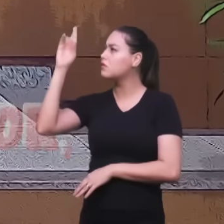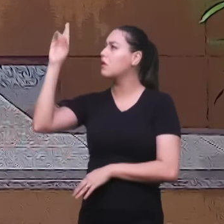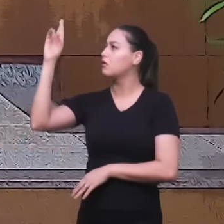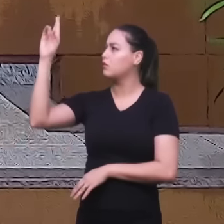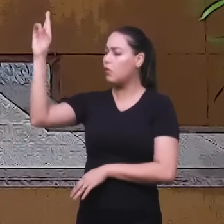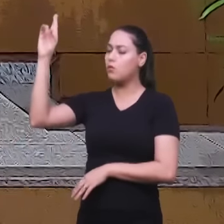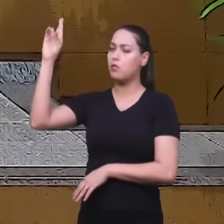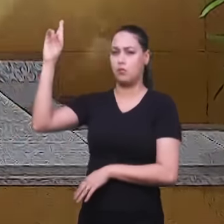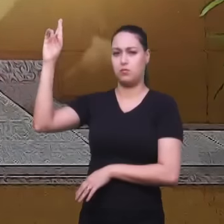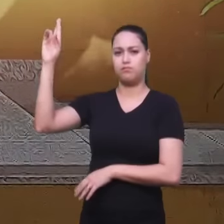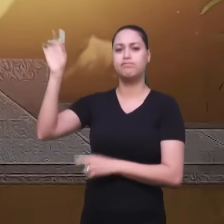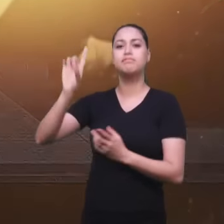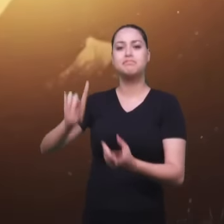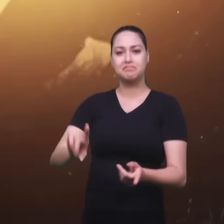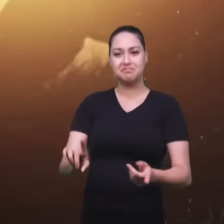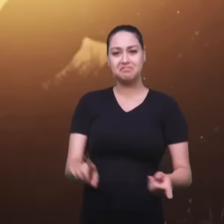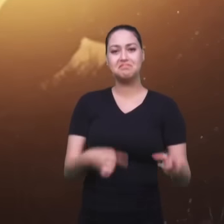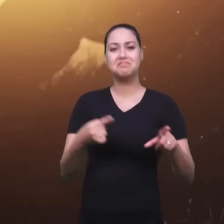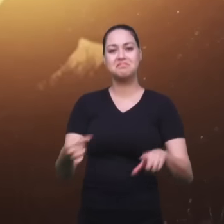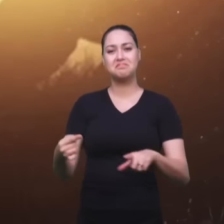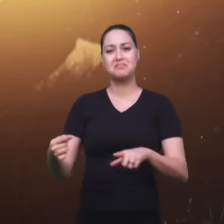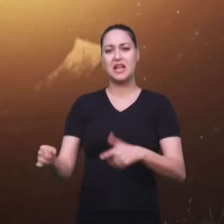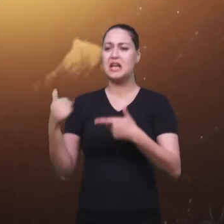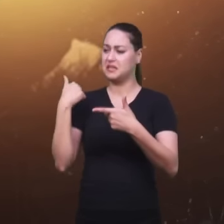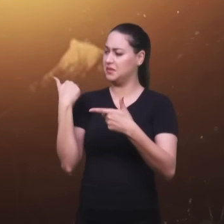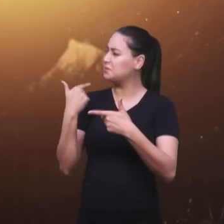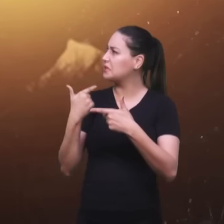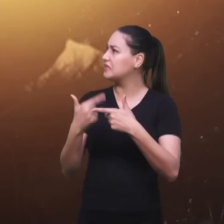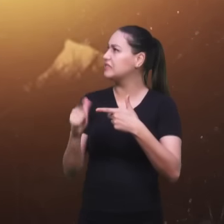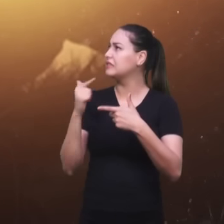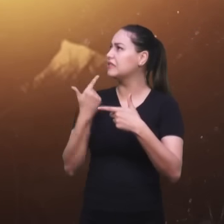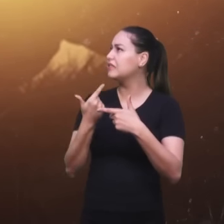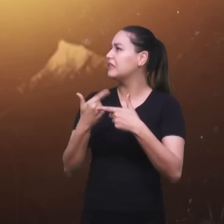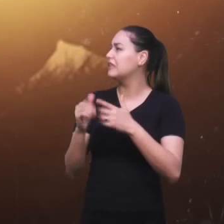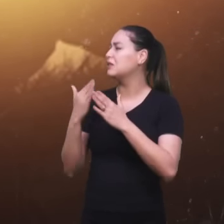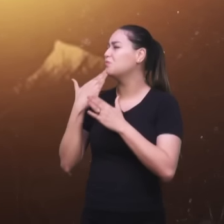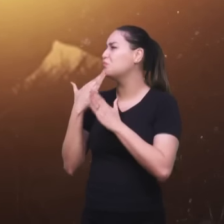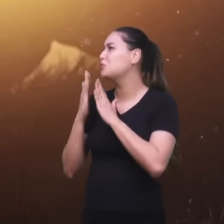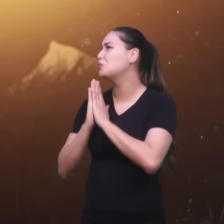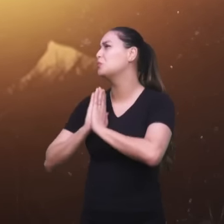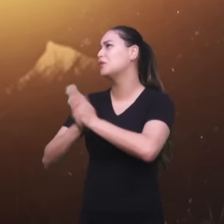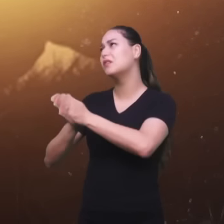Na batalha Eu suplico o Seu favor